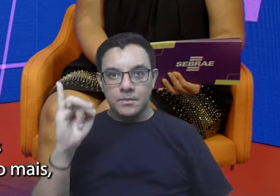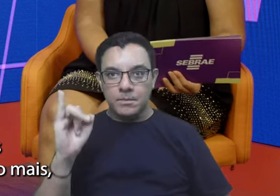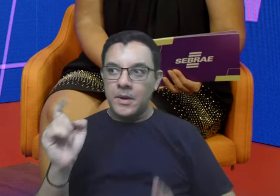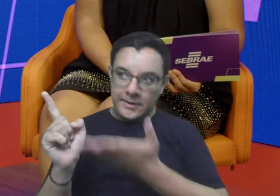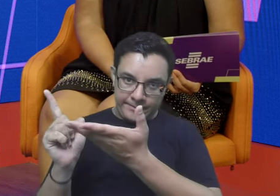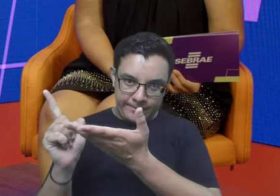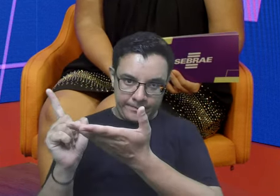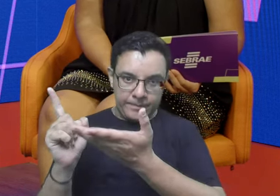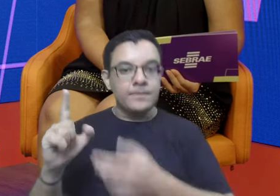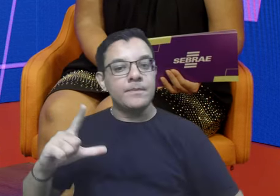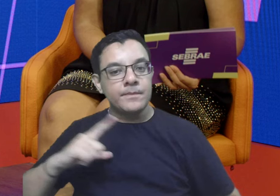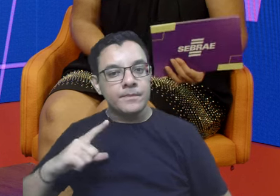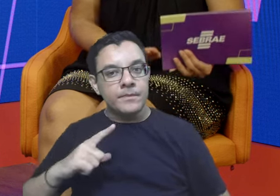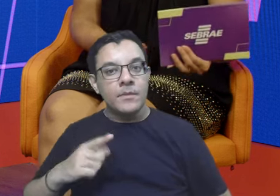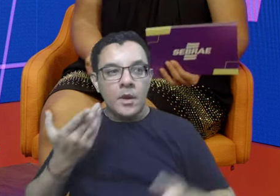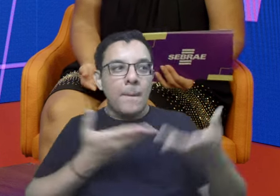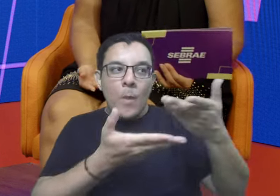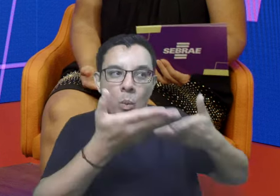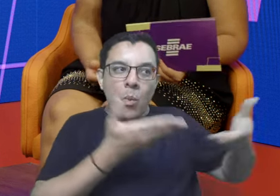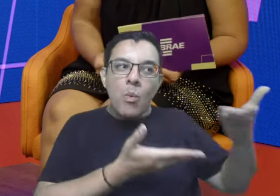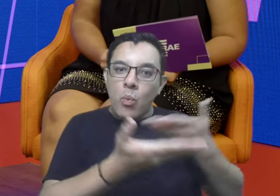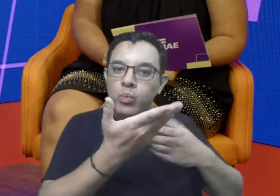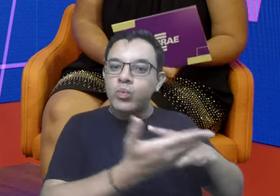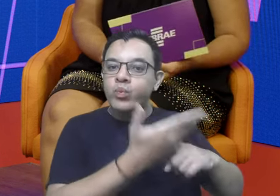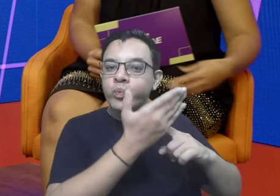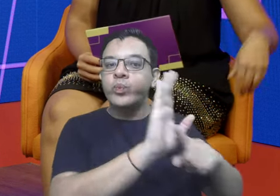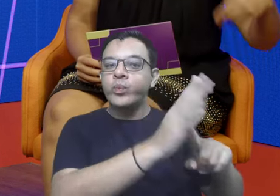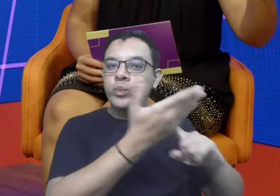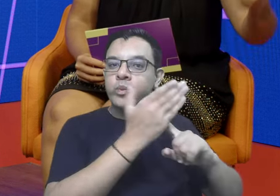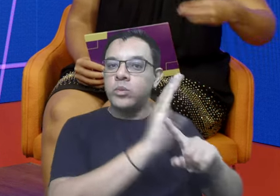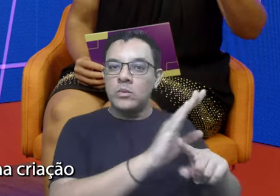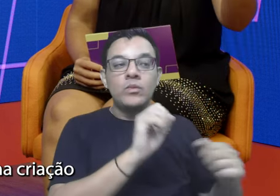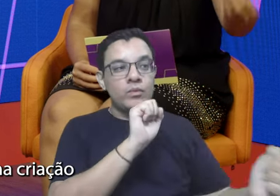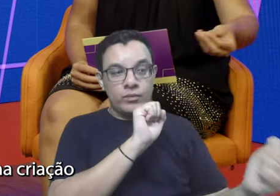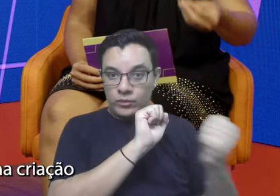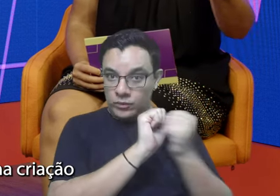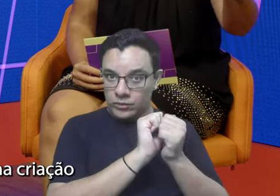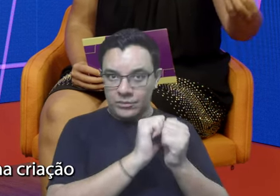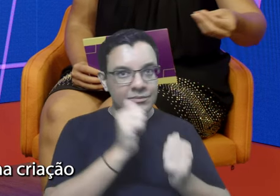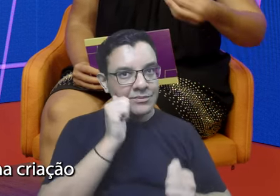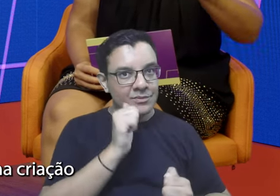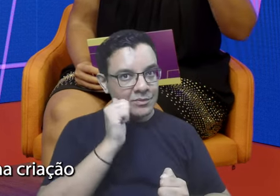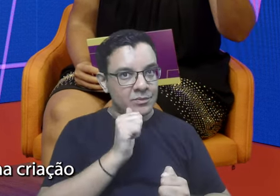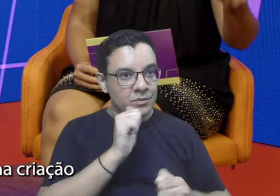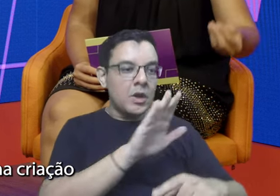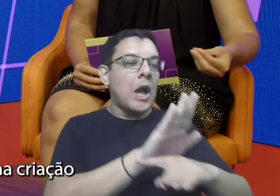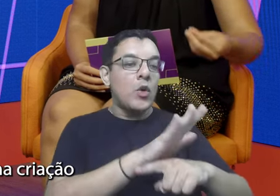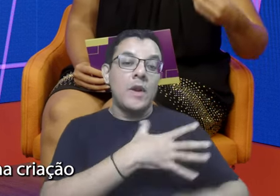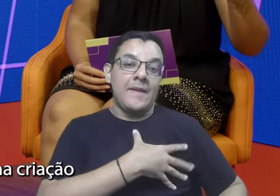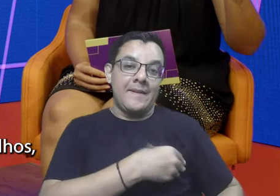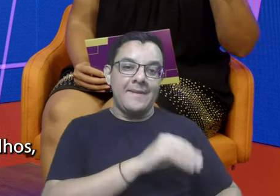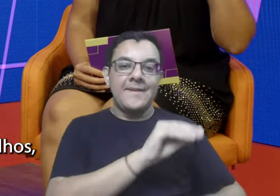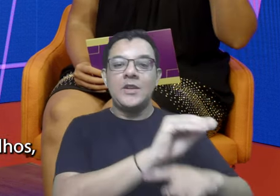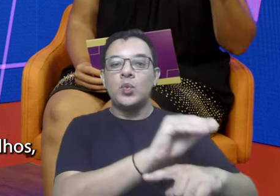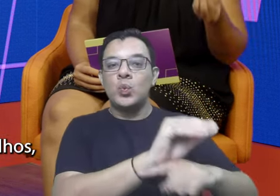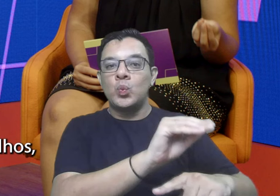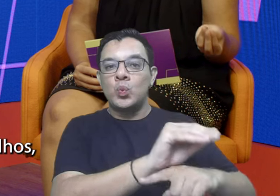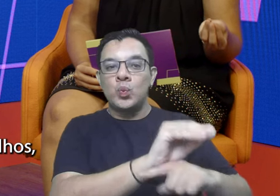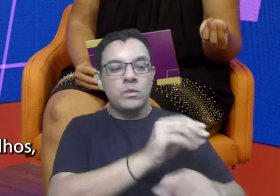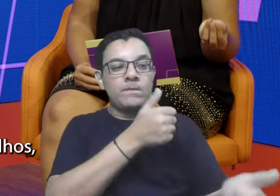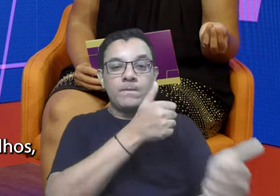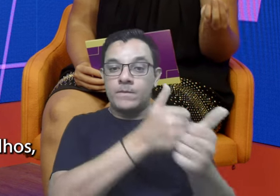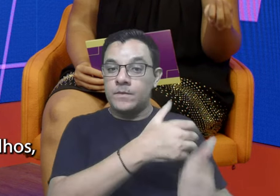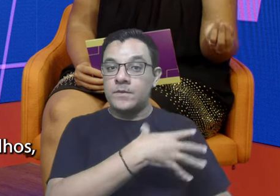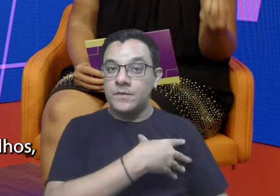mais muito mais participativo e que tá de fato colaborando com aquela mulher na criação e na proximidade